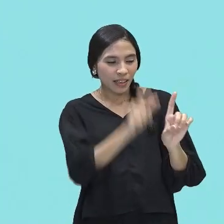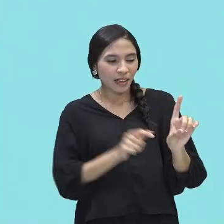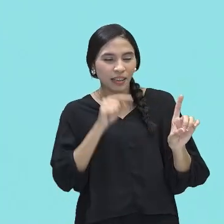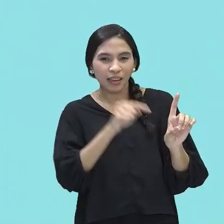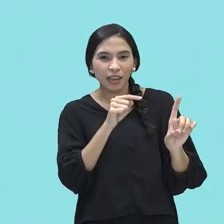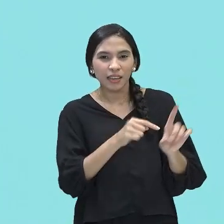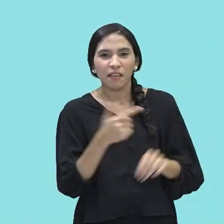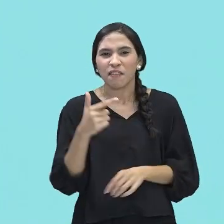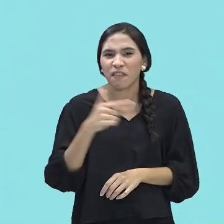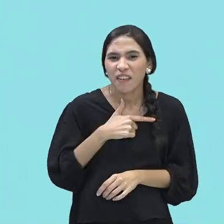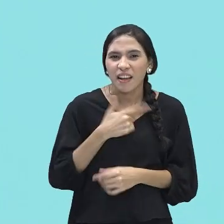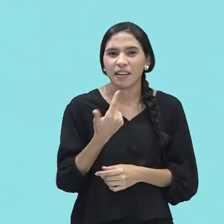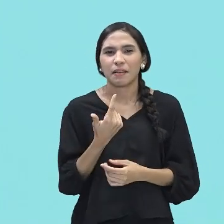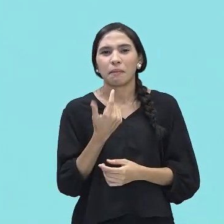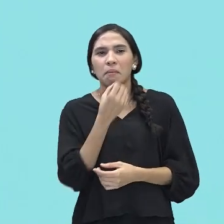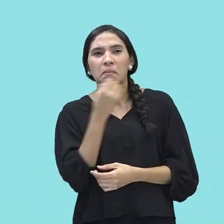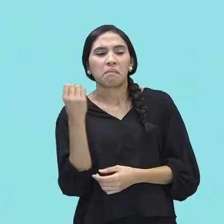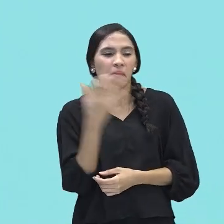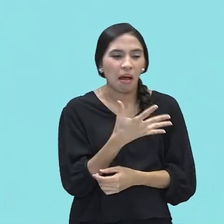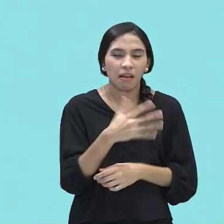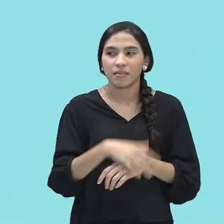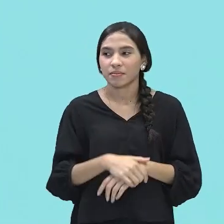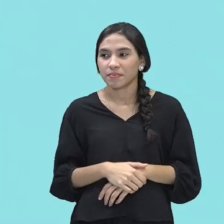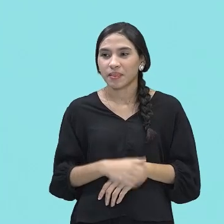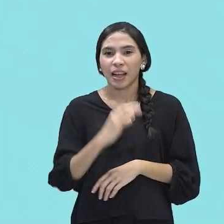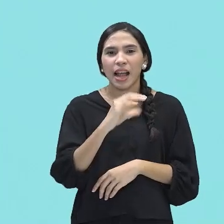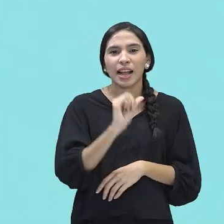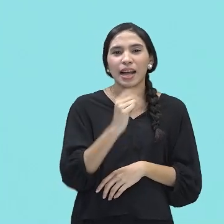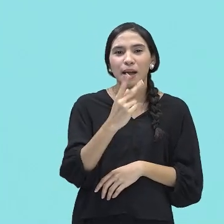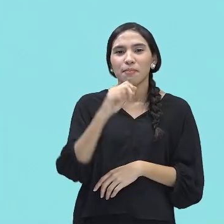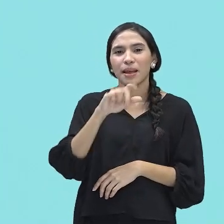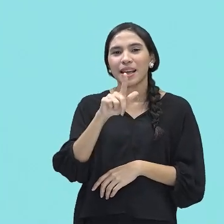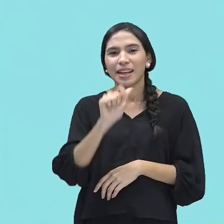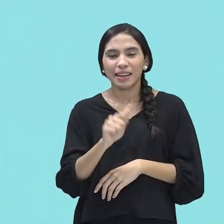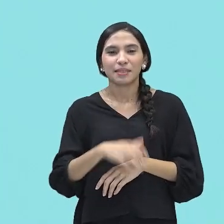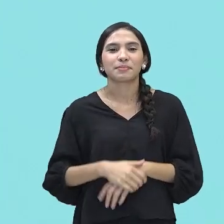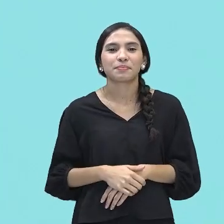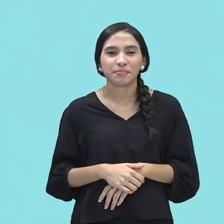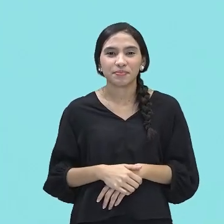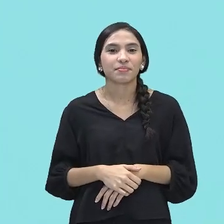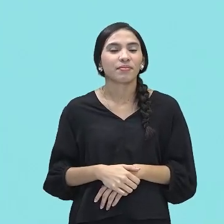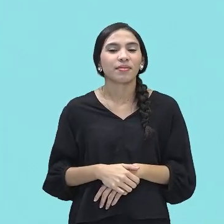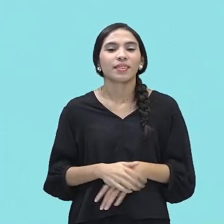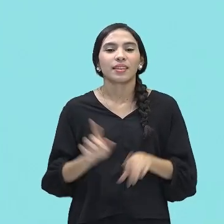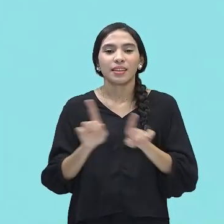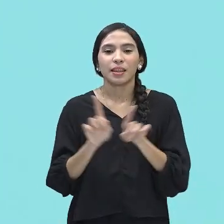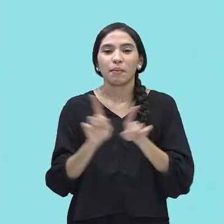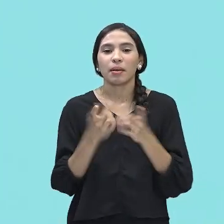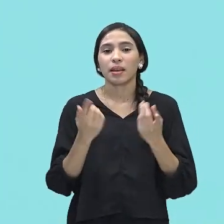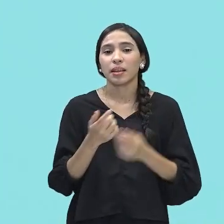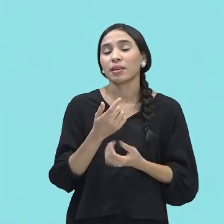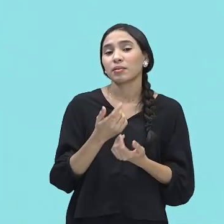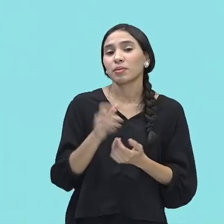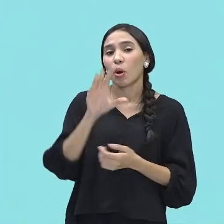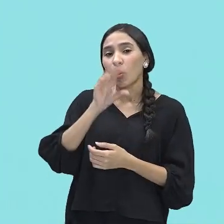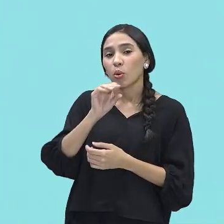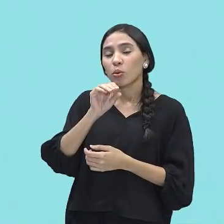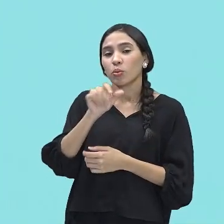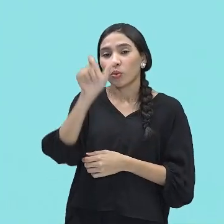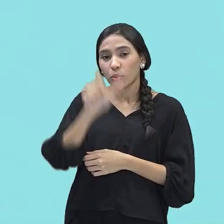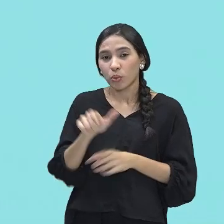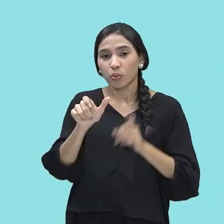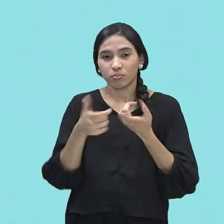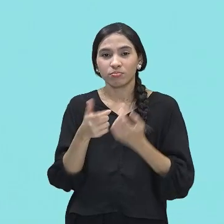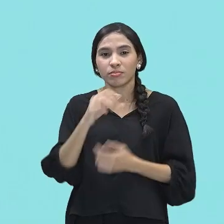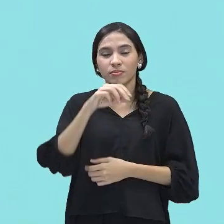né? Então, percebo como ela é descrita. Inclusive, o narrador, né, Rodrigo, é a própria escritora, que é como se